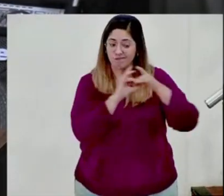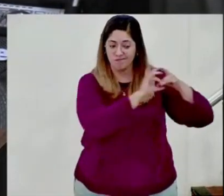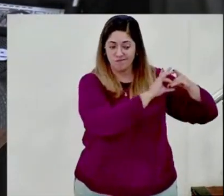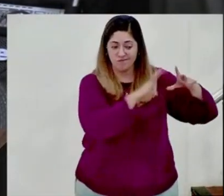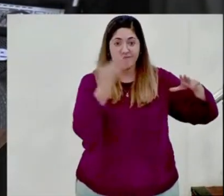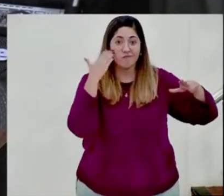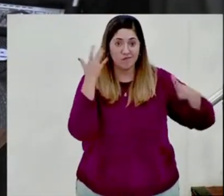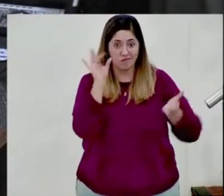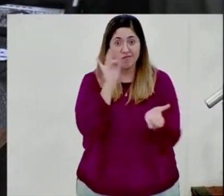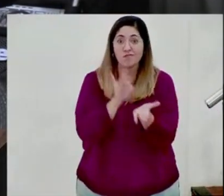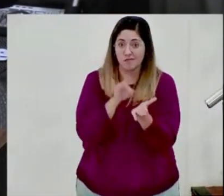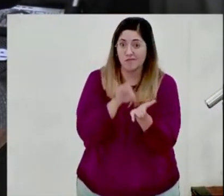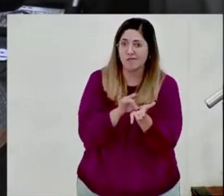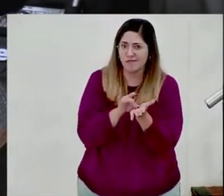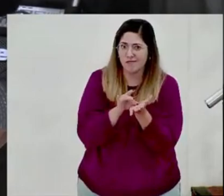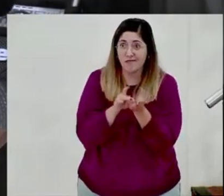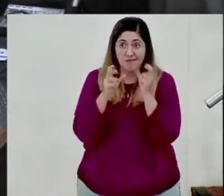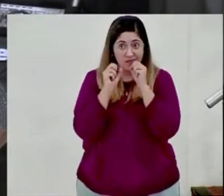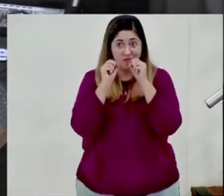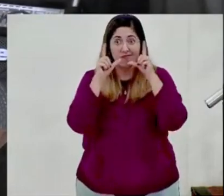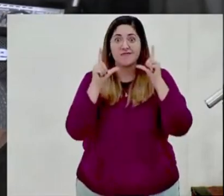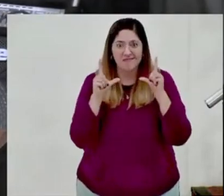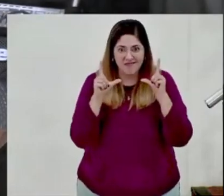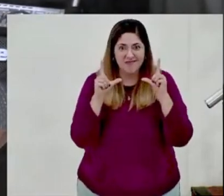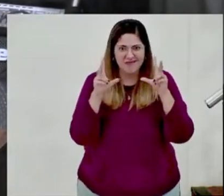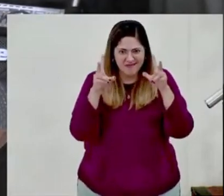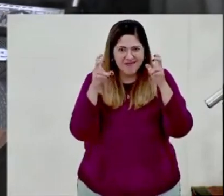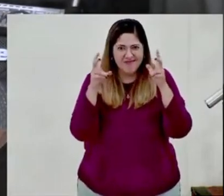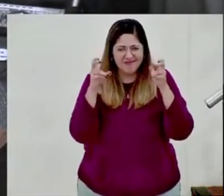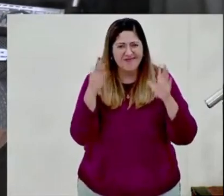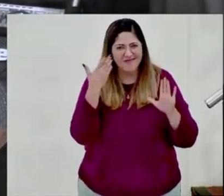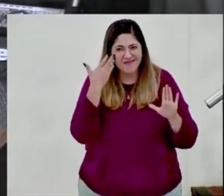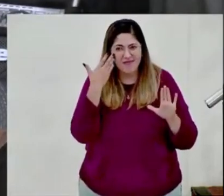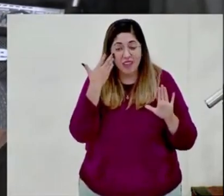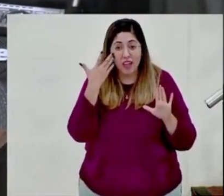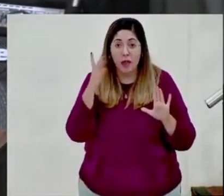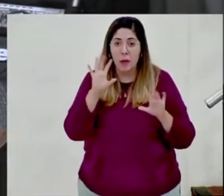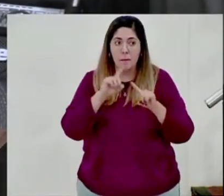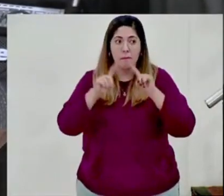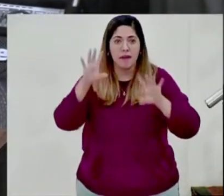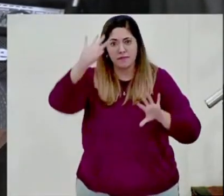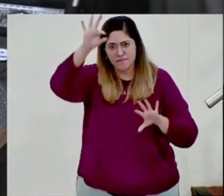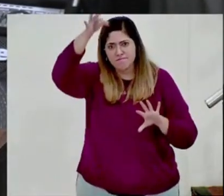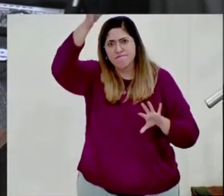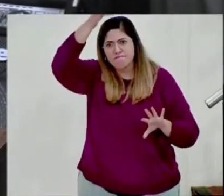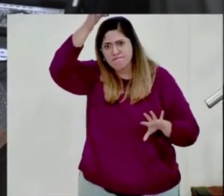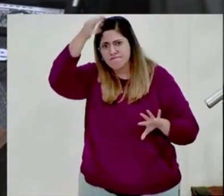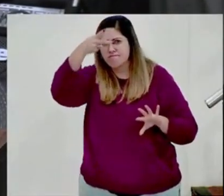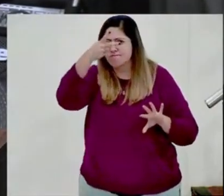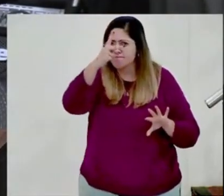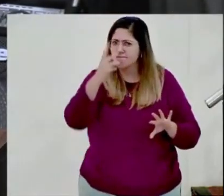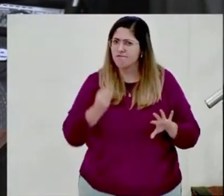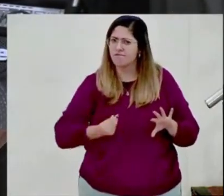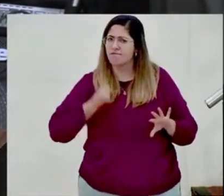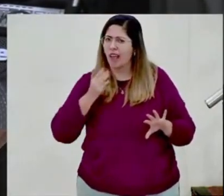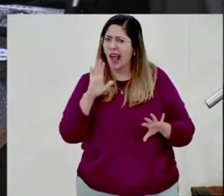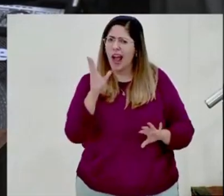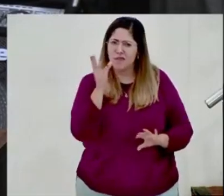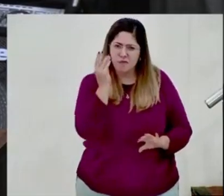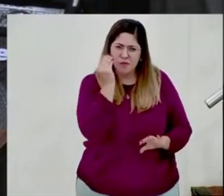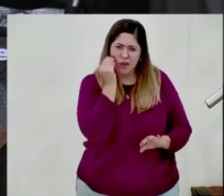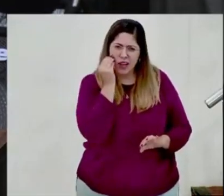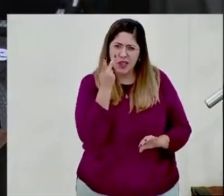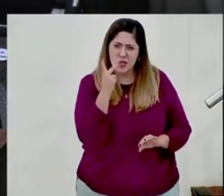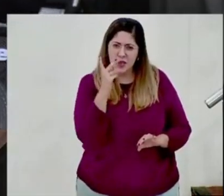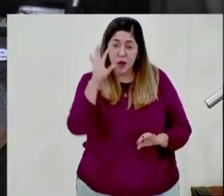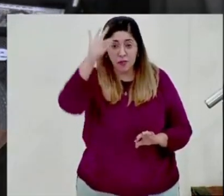sua verdade. Claro, quem nos convence da verdade desse livro é o Espírito Santo. Você já teve essa experiência?